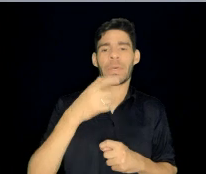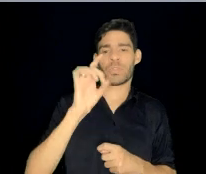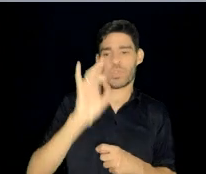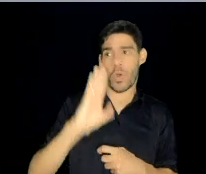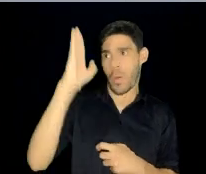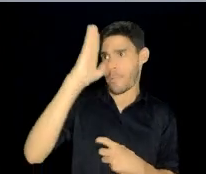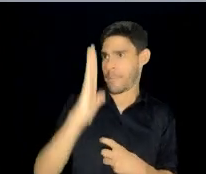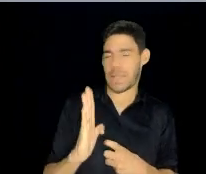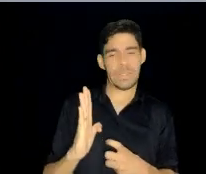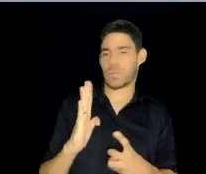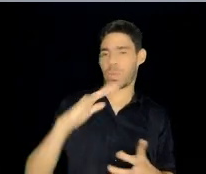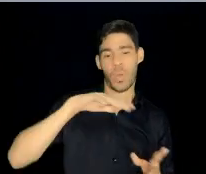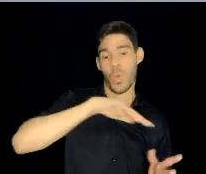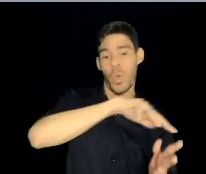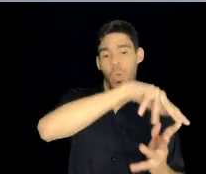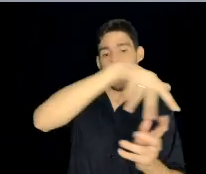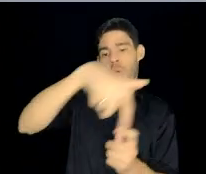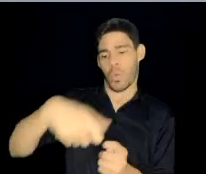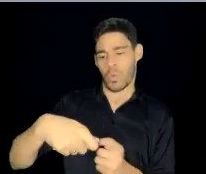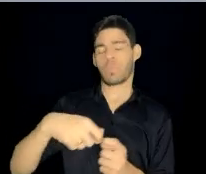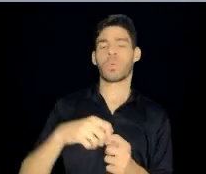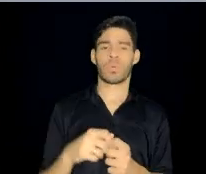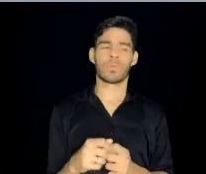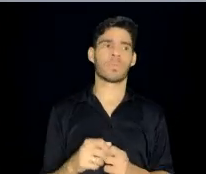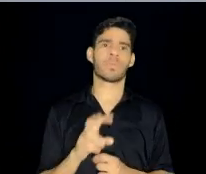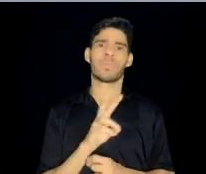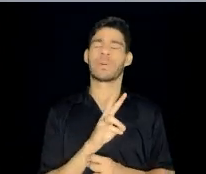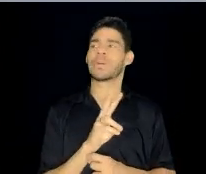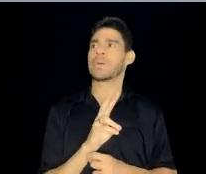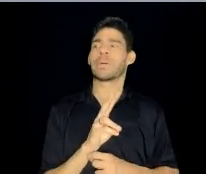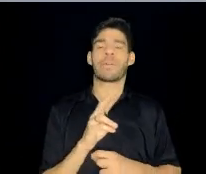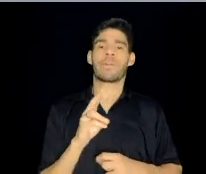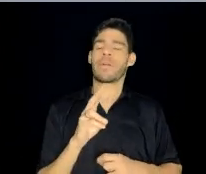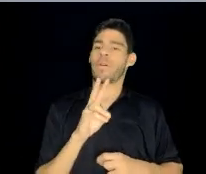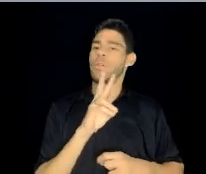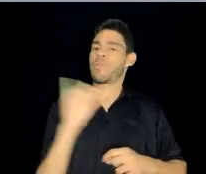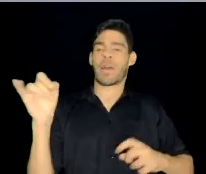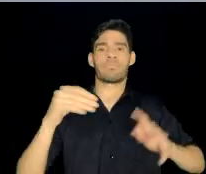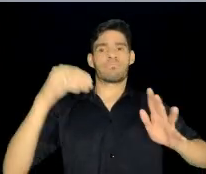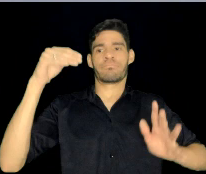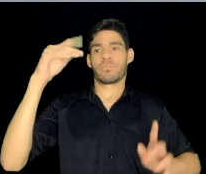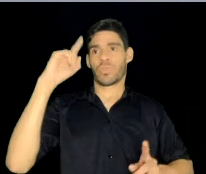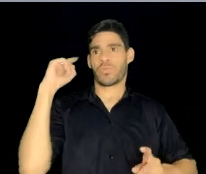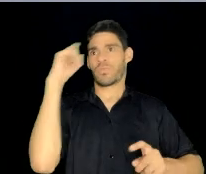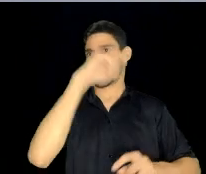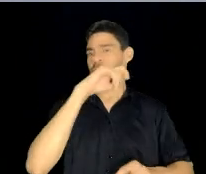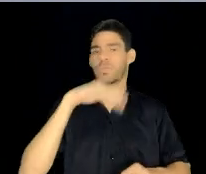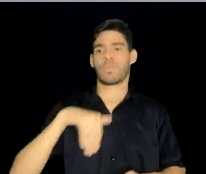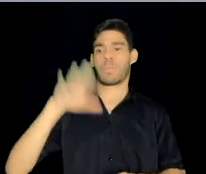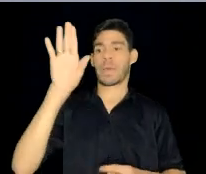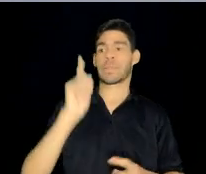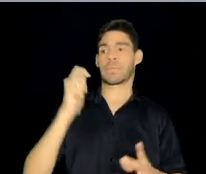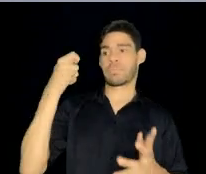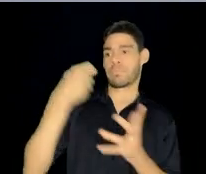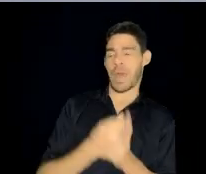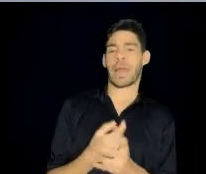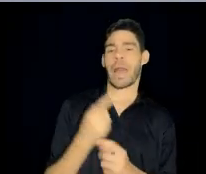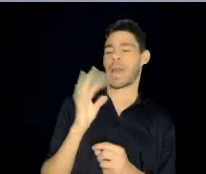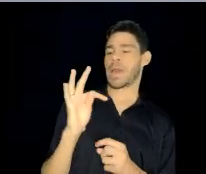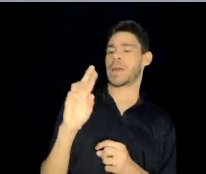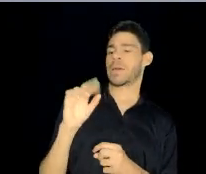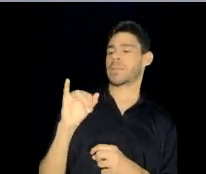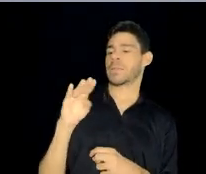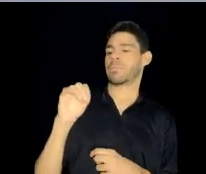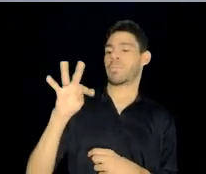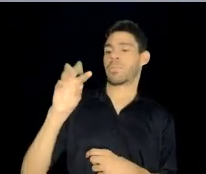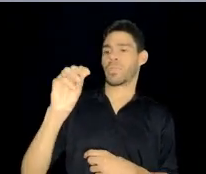econômica, não só no Brasil, mas no mundo todo, vai ficar cada vez mais complicado o